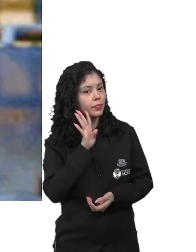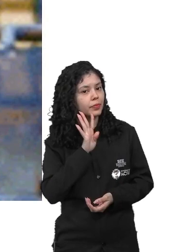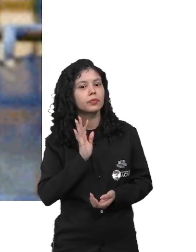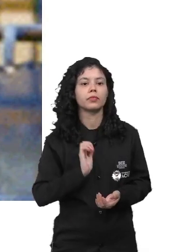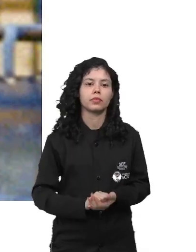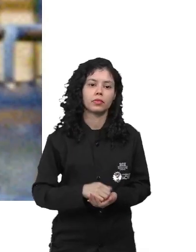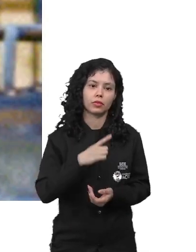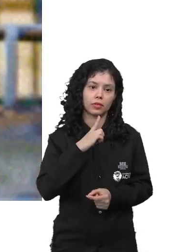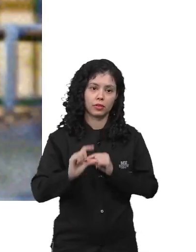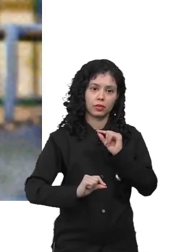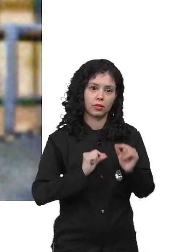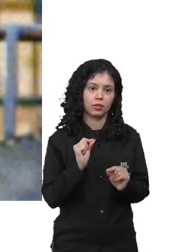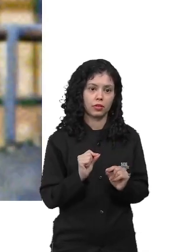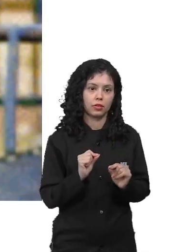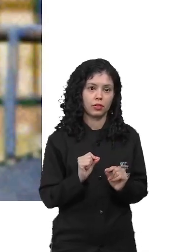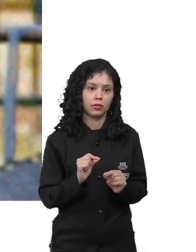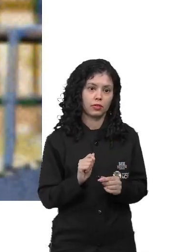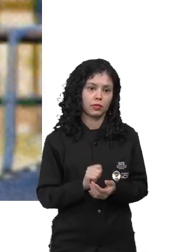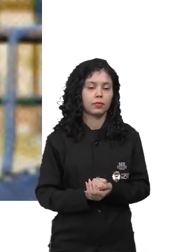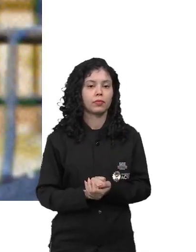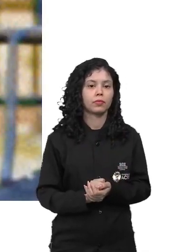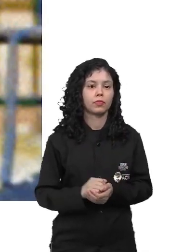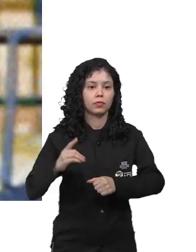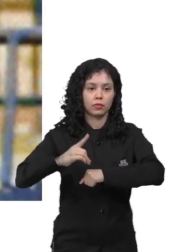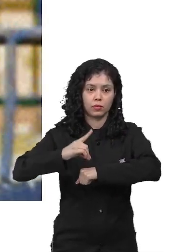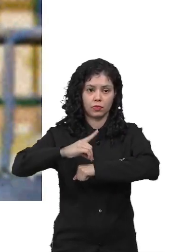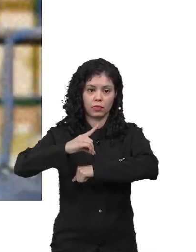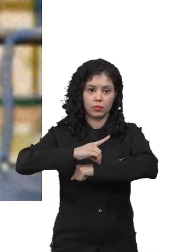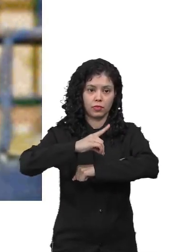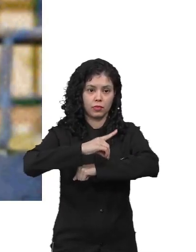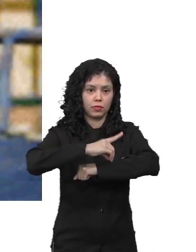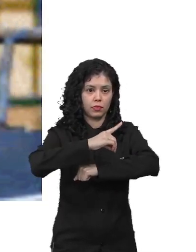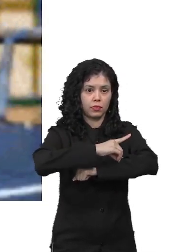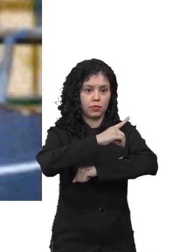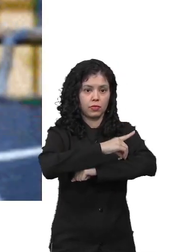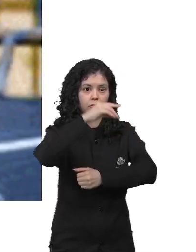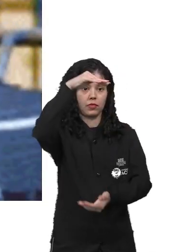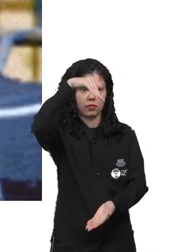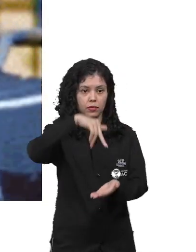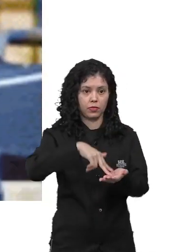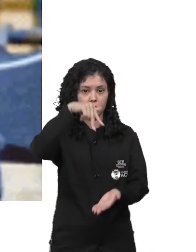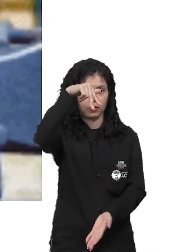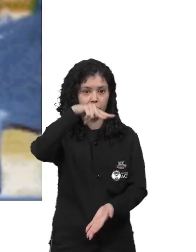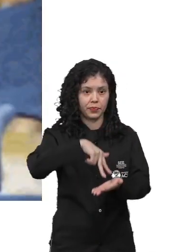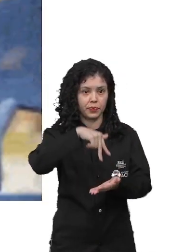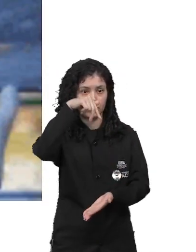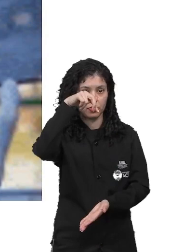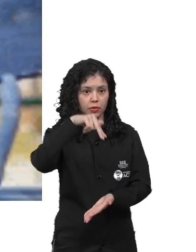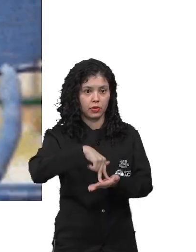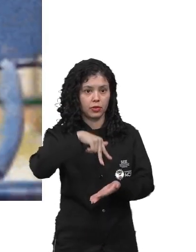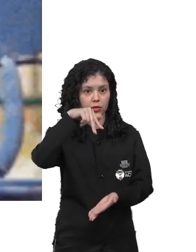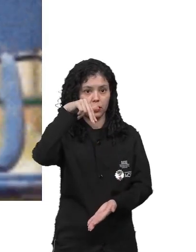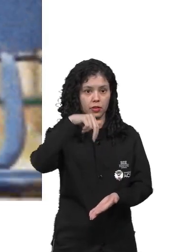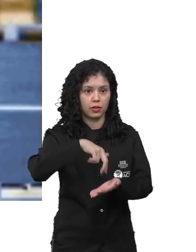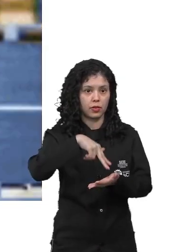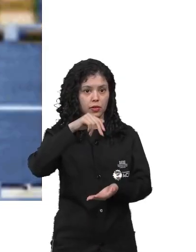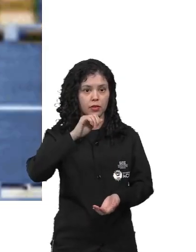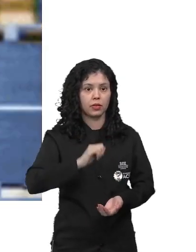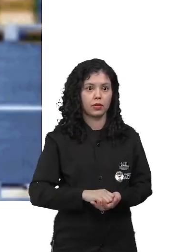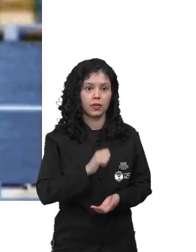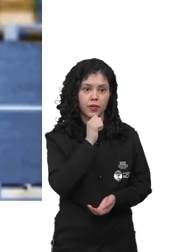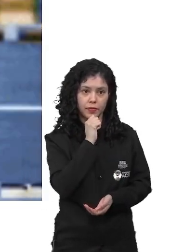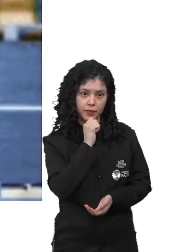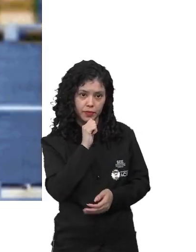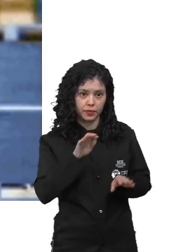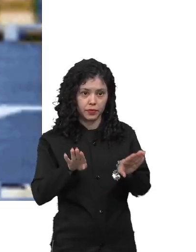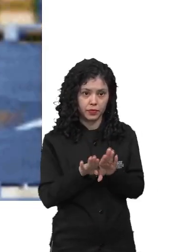gente tem um dinossauro, ele está ali numa cama elástica, né? E aí, ó, quando é jogado ali uma